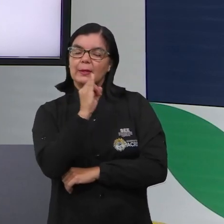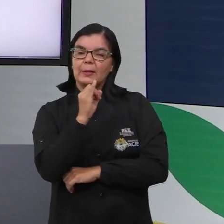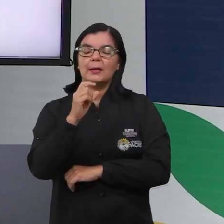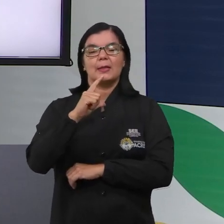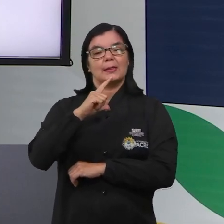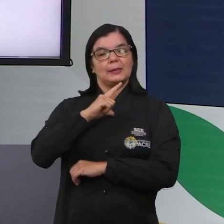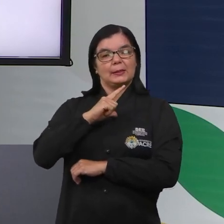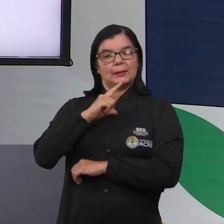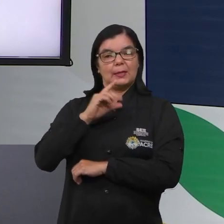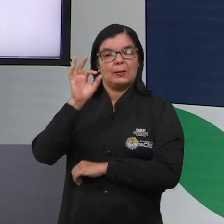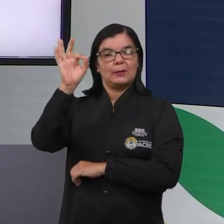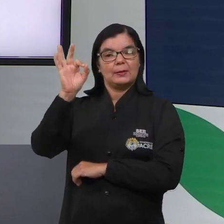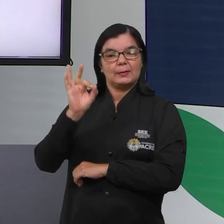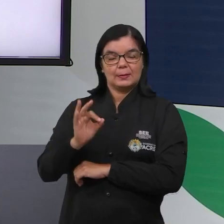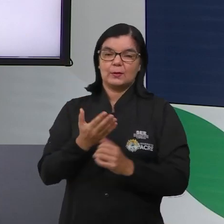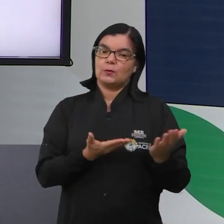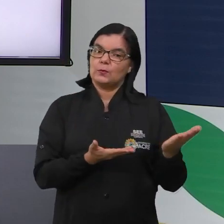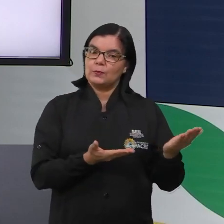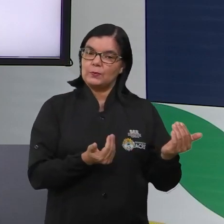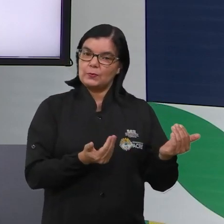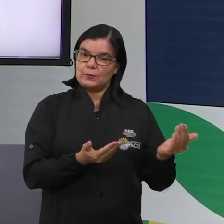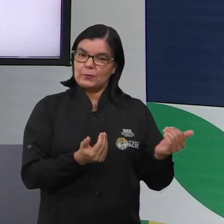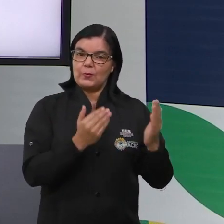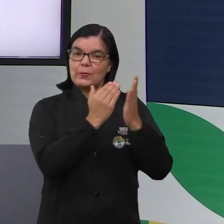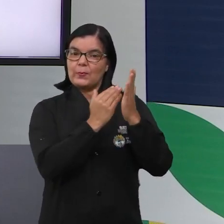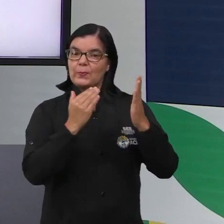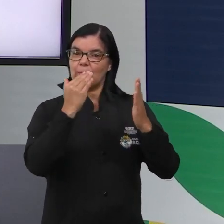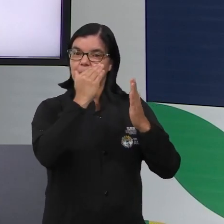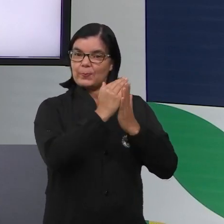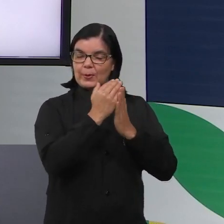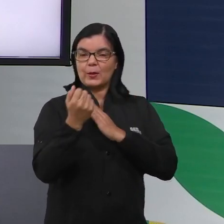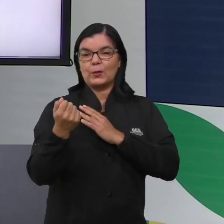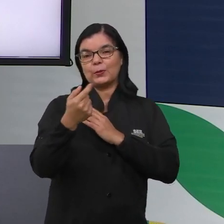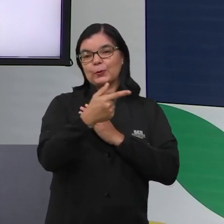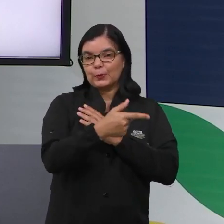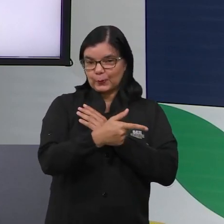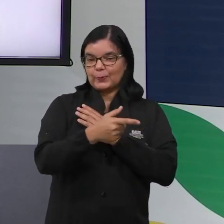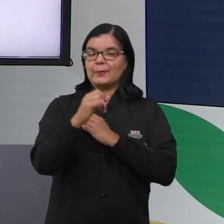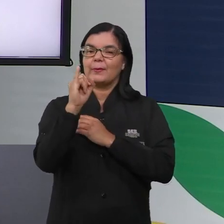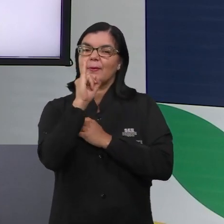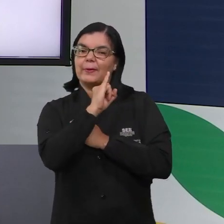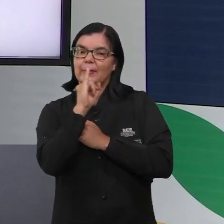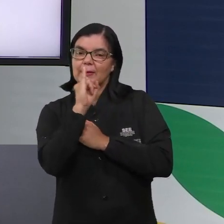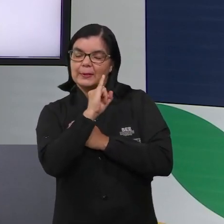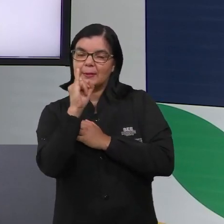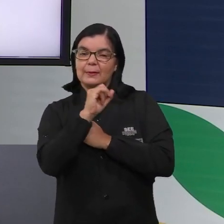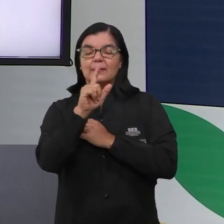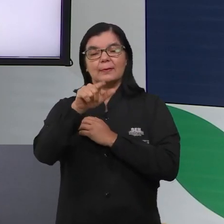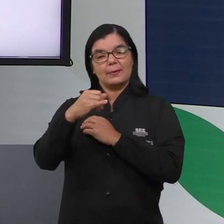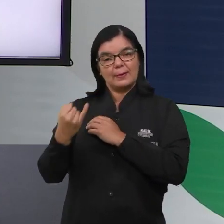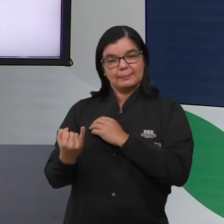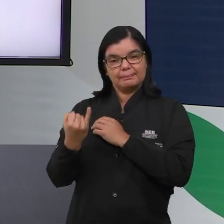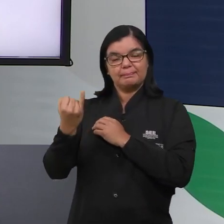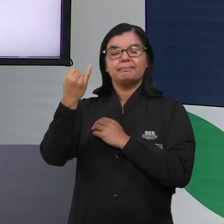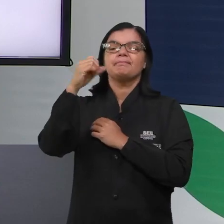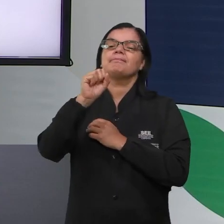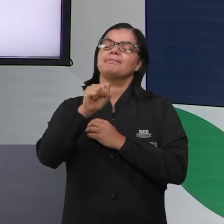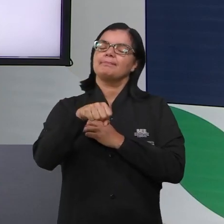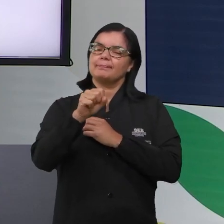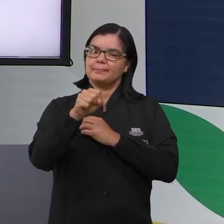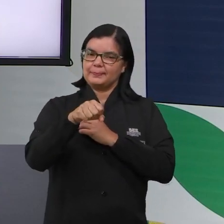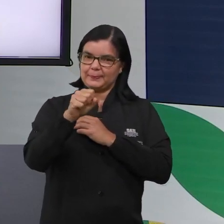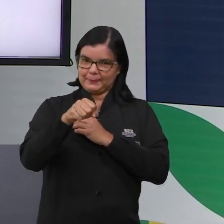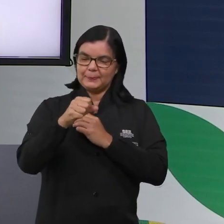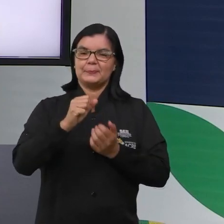temos um percentual de jovens muito maior do que tem a Itália. Então, é importante, sim, tratar